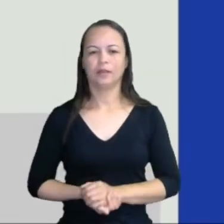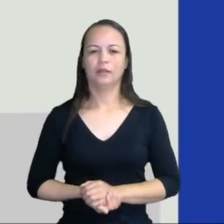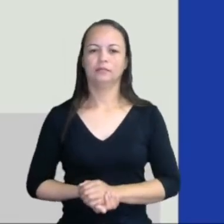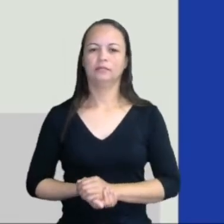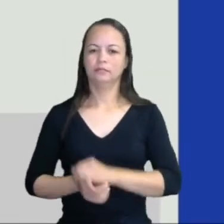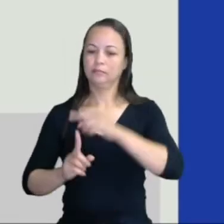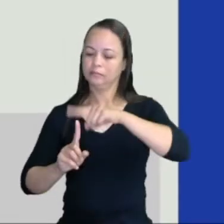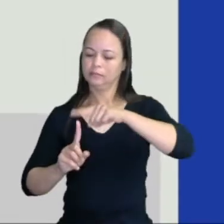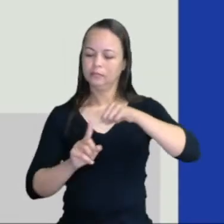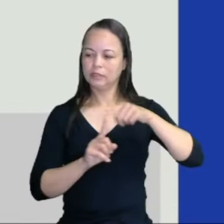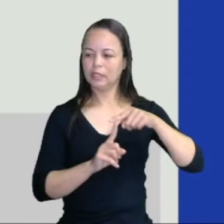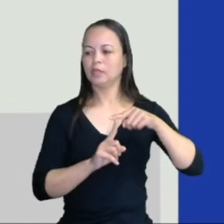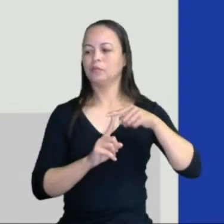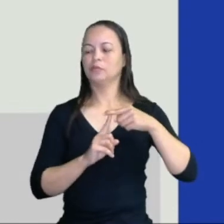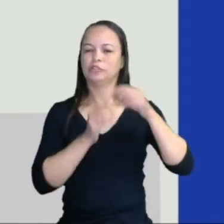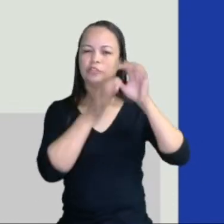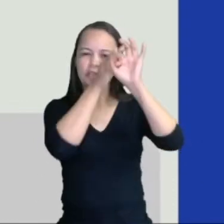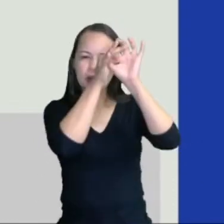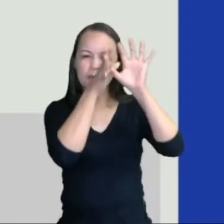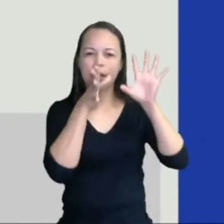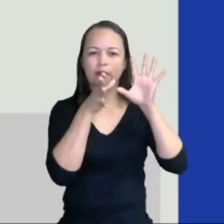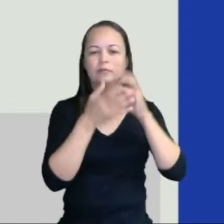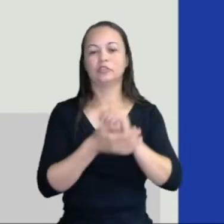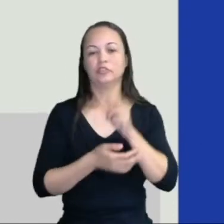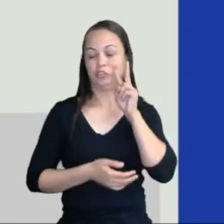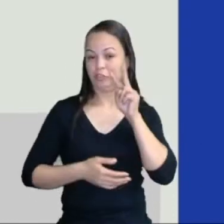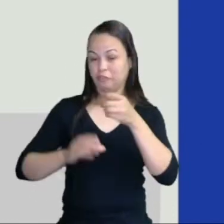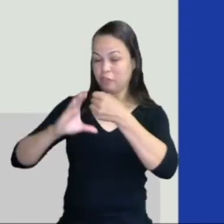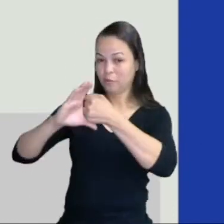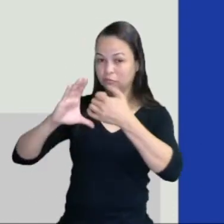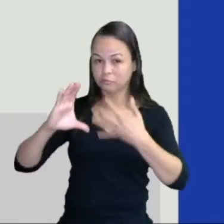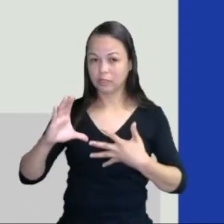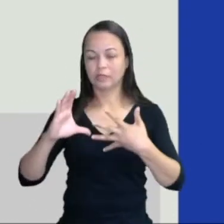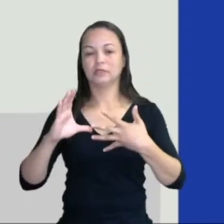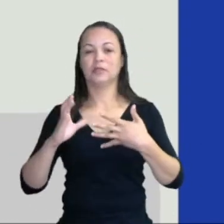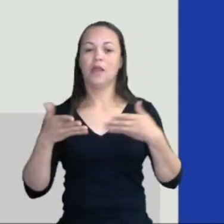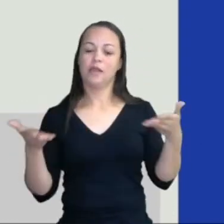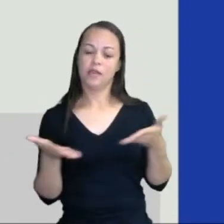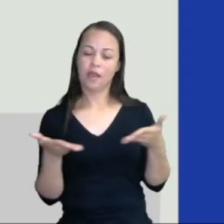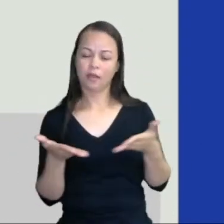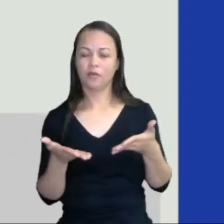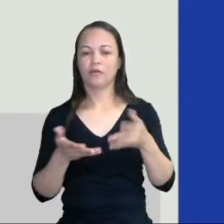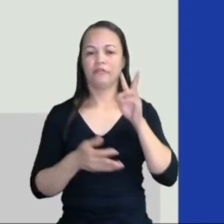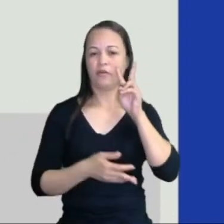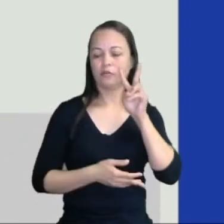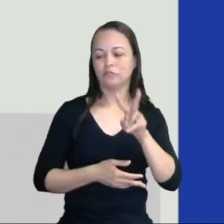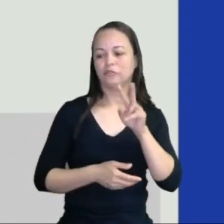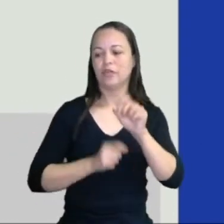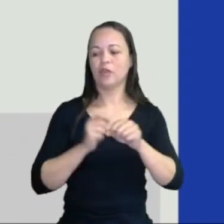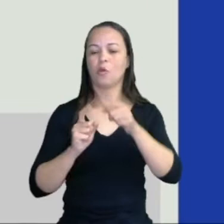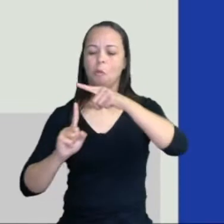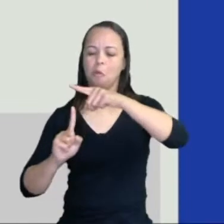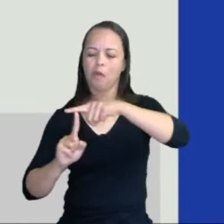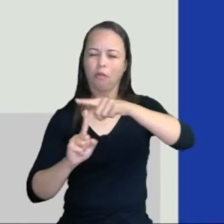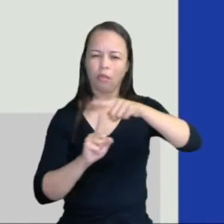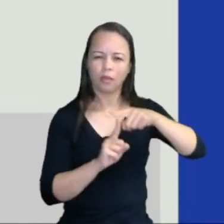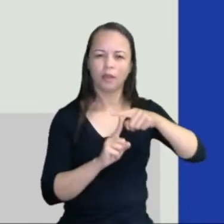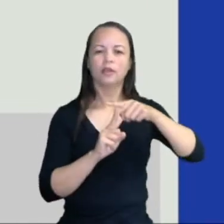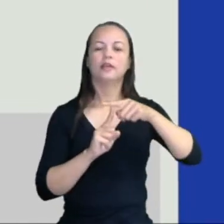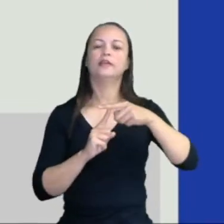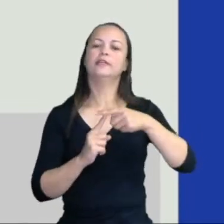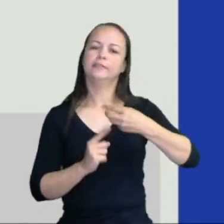Tipos de liberalismo. A gente viu as características, viu o que é, e agora a gente vai ver quais são os tipos